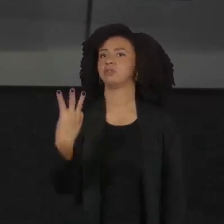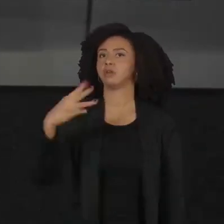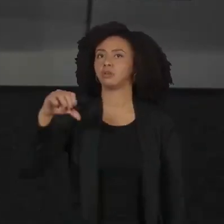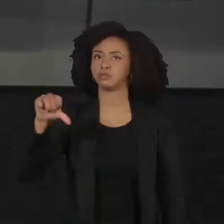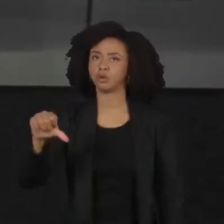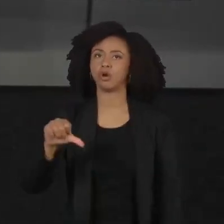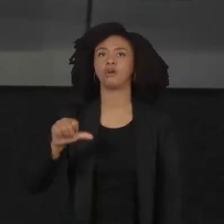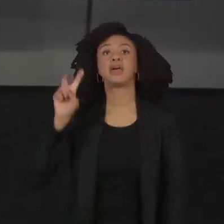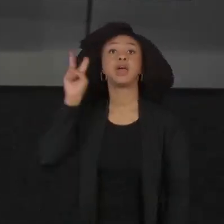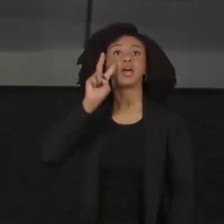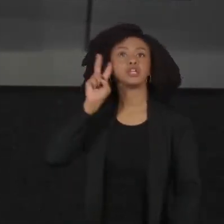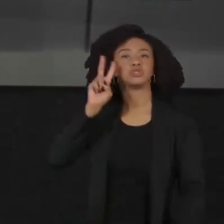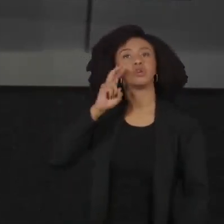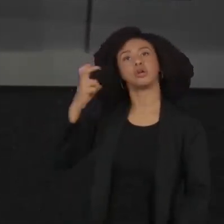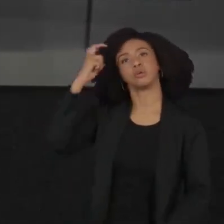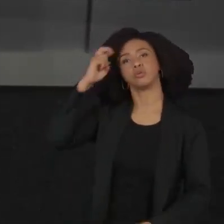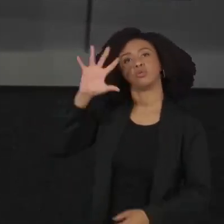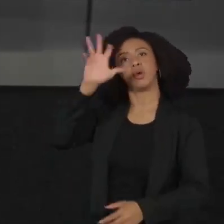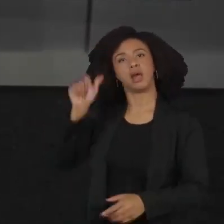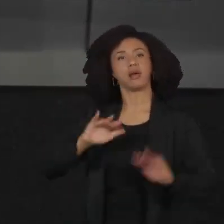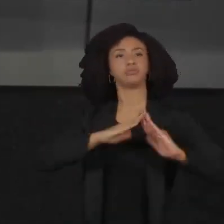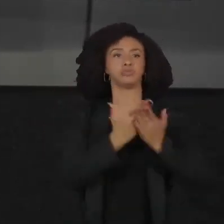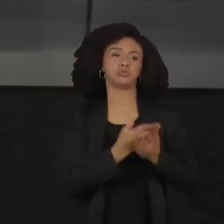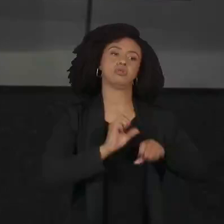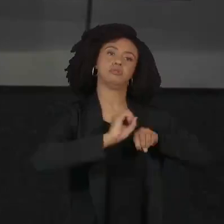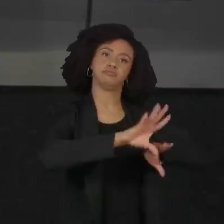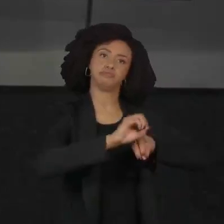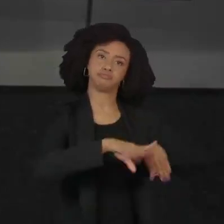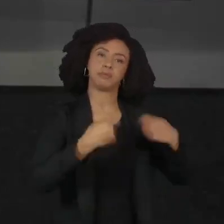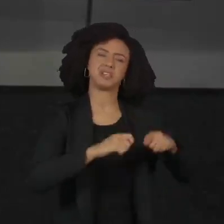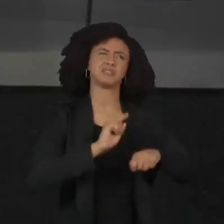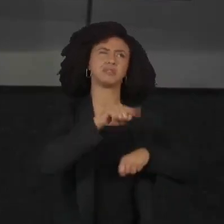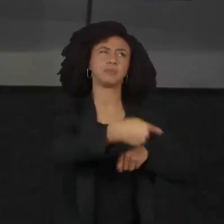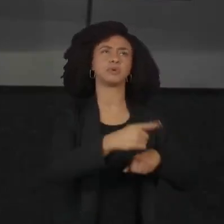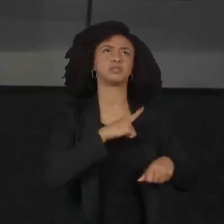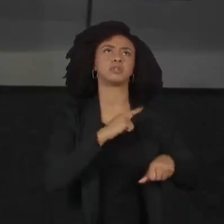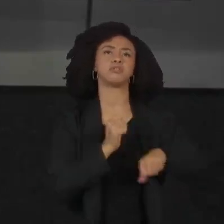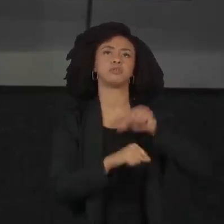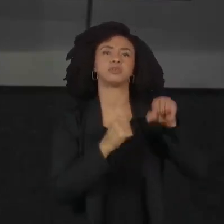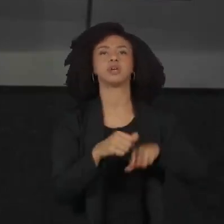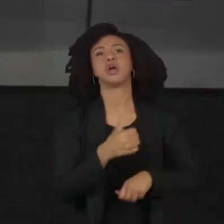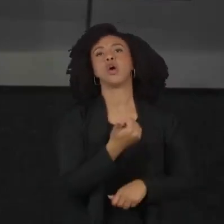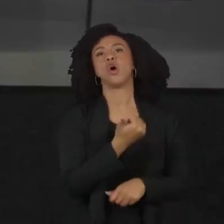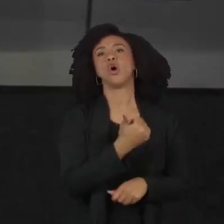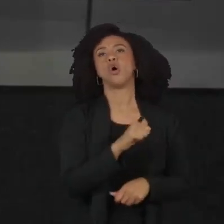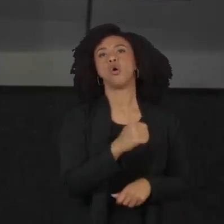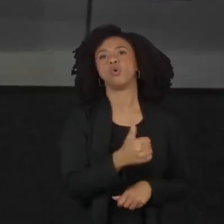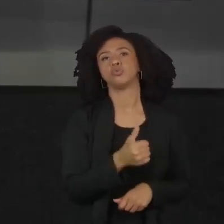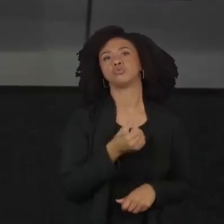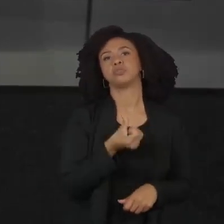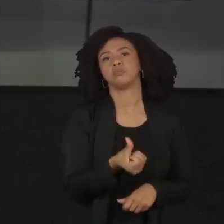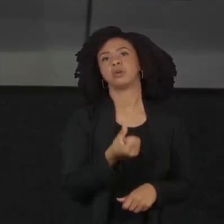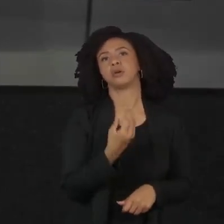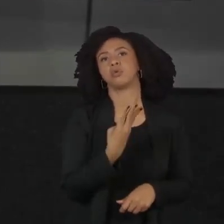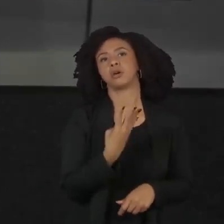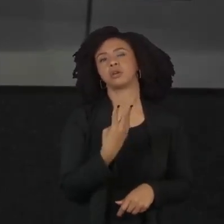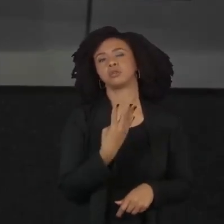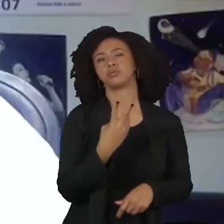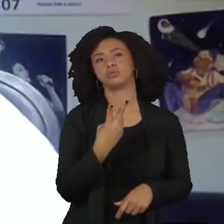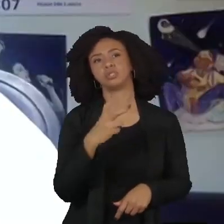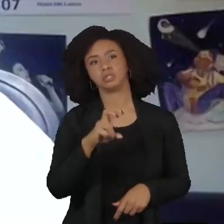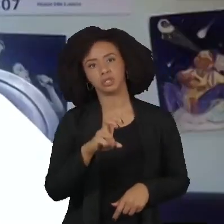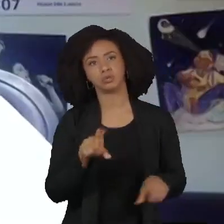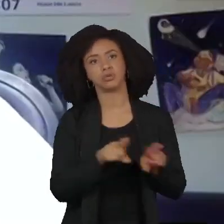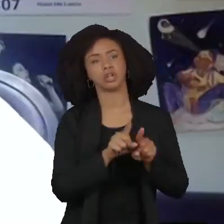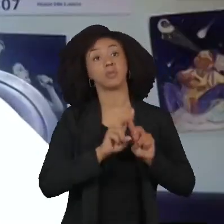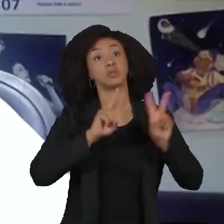África e Cultura Afro-Brasileira nas escolas, depois modificada com a Lei 11.645, que incluiu também a temática indígena, a